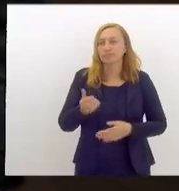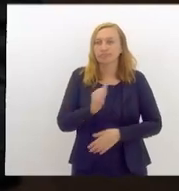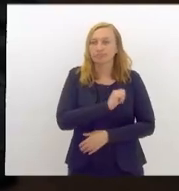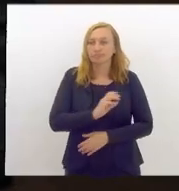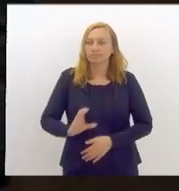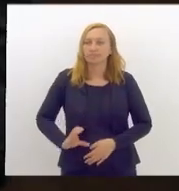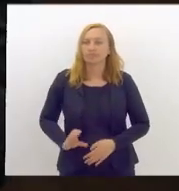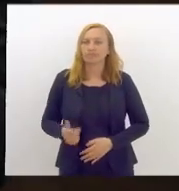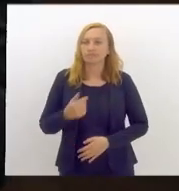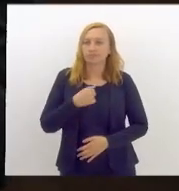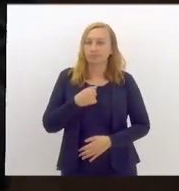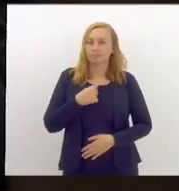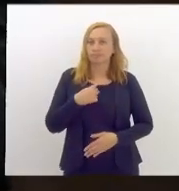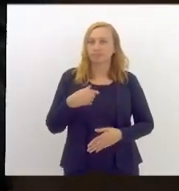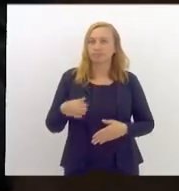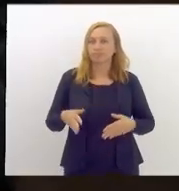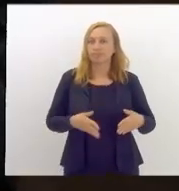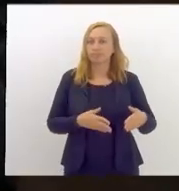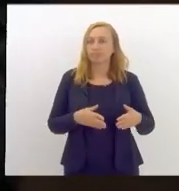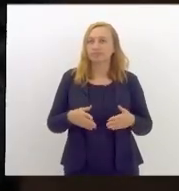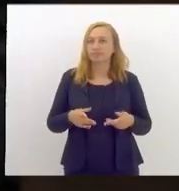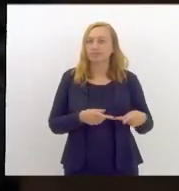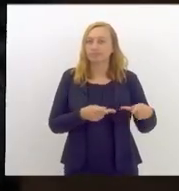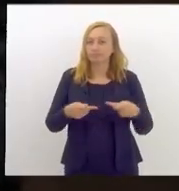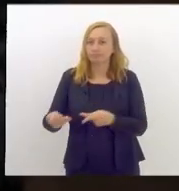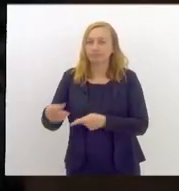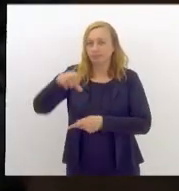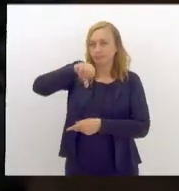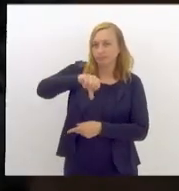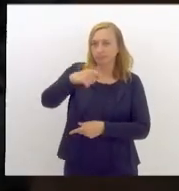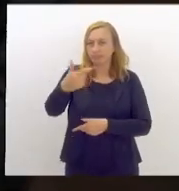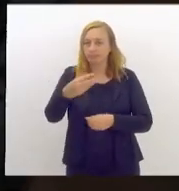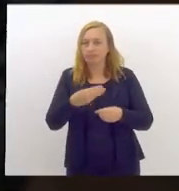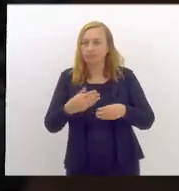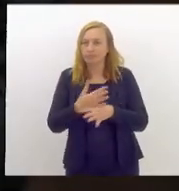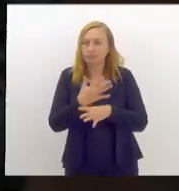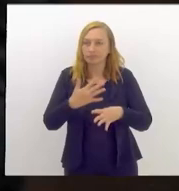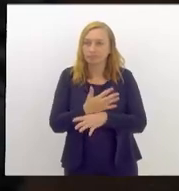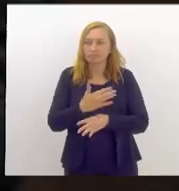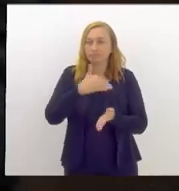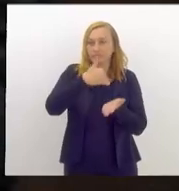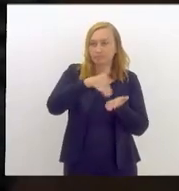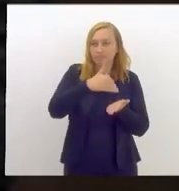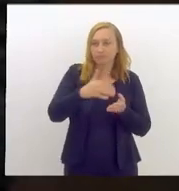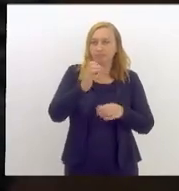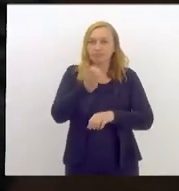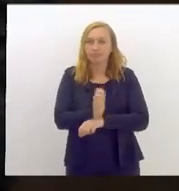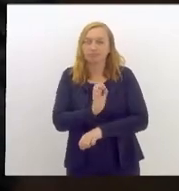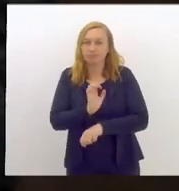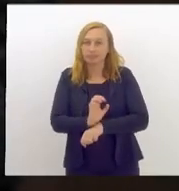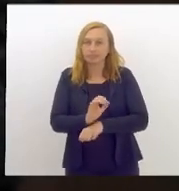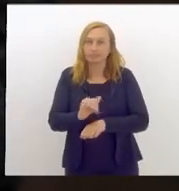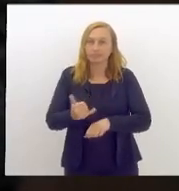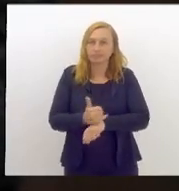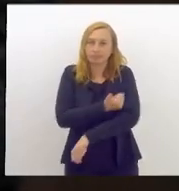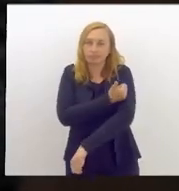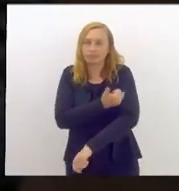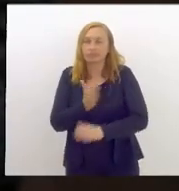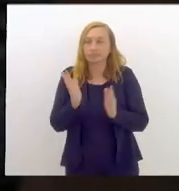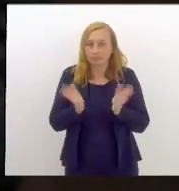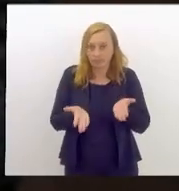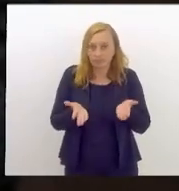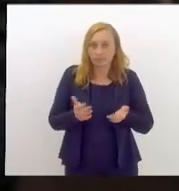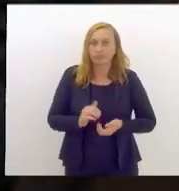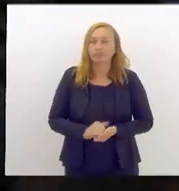eu percorri isso 92 cidades desse estado como secretário de estado de infraestrutura e